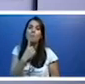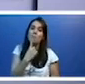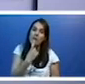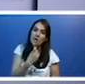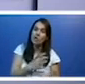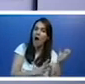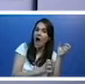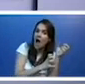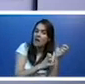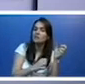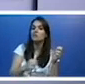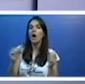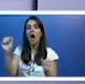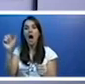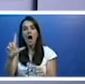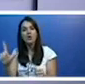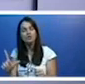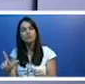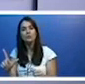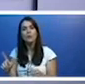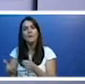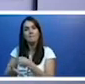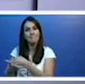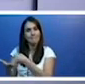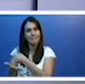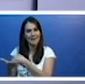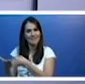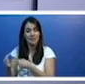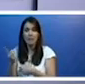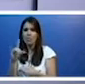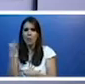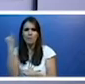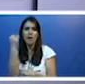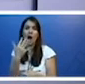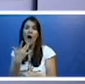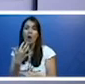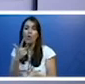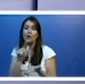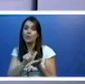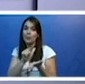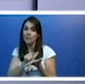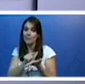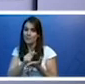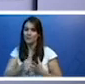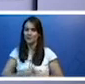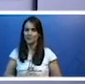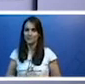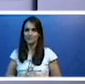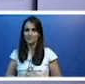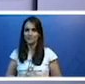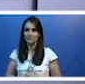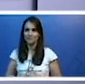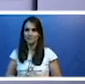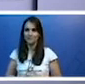o azul para base, não importando a cor do papel. Esse aqui é um papel azul. Se eu colocar na substância ácida,